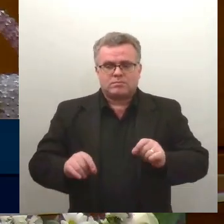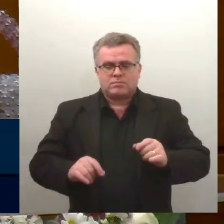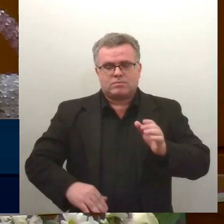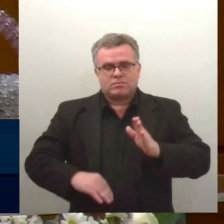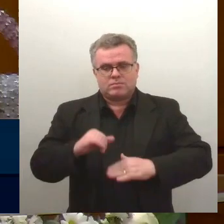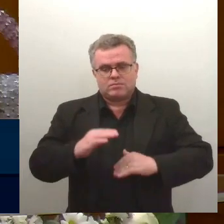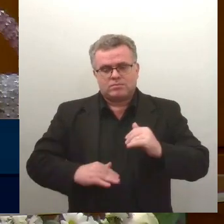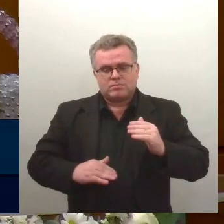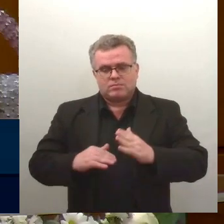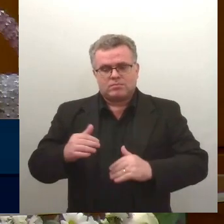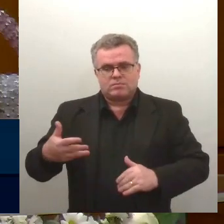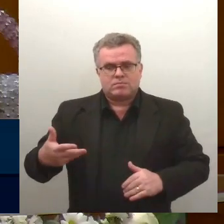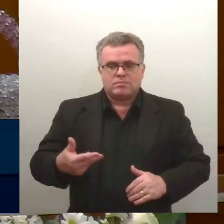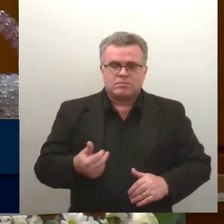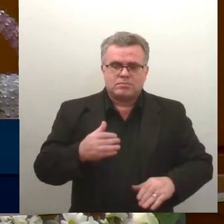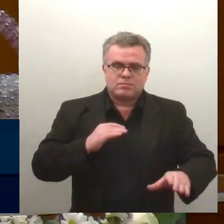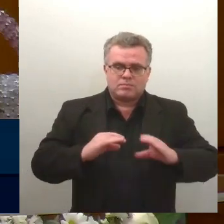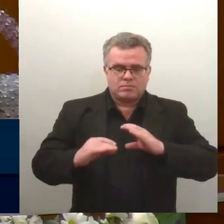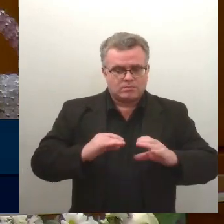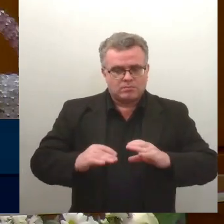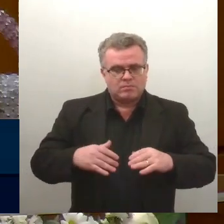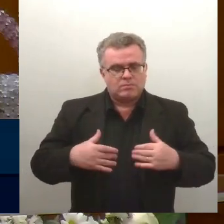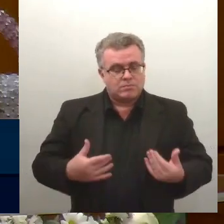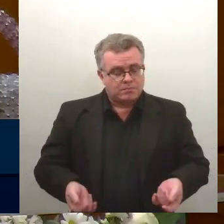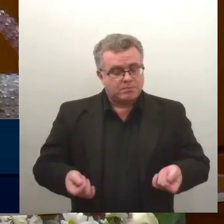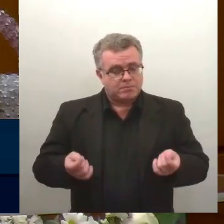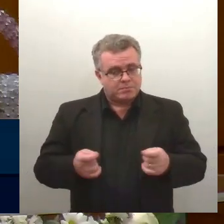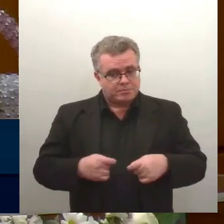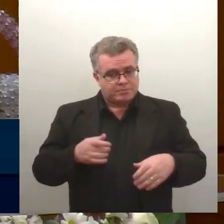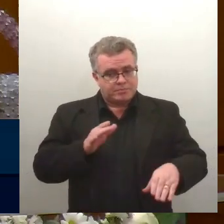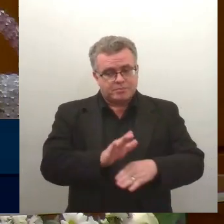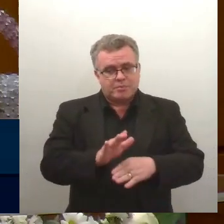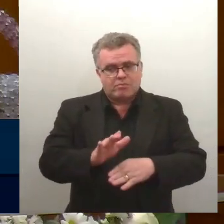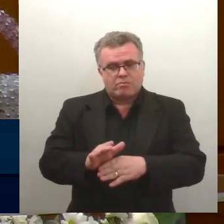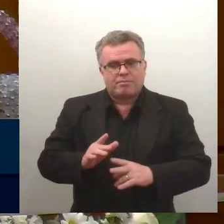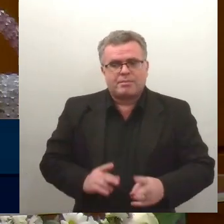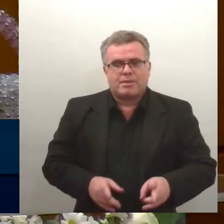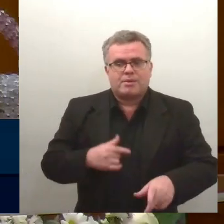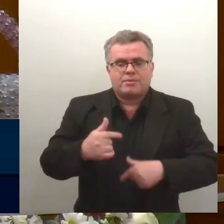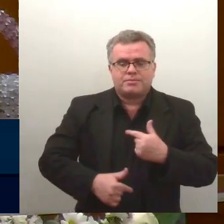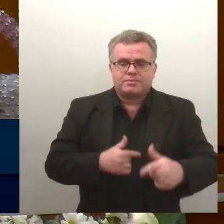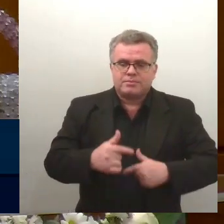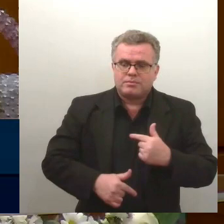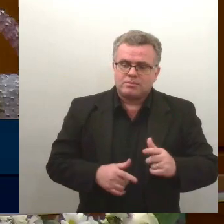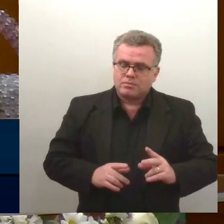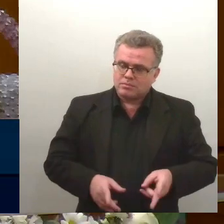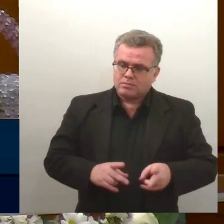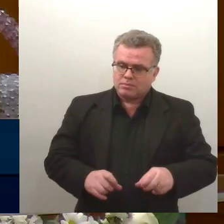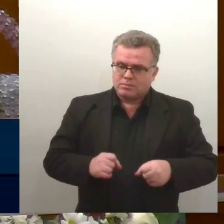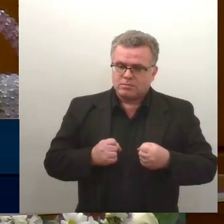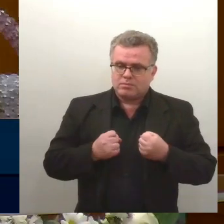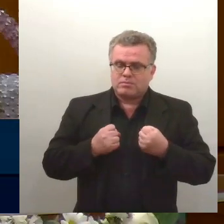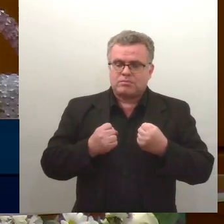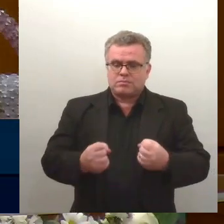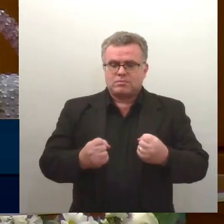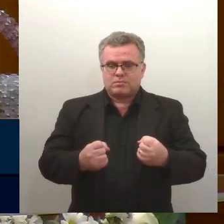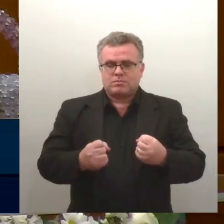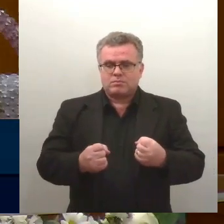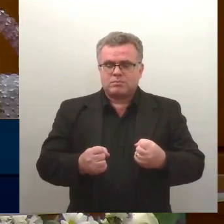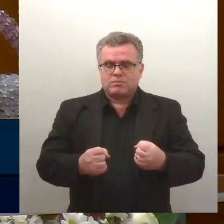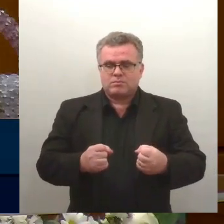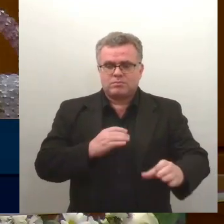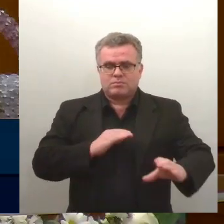que contribuem trabalhando para o fortalecimento da comunicação dentro de